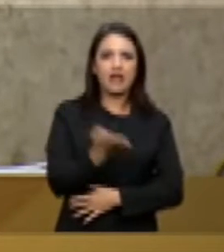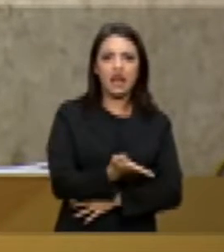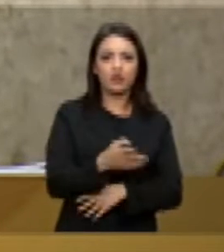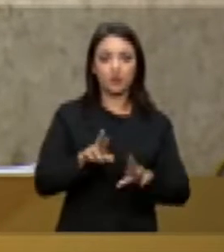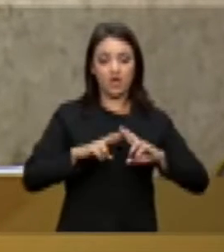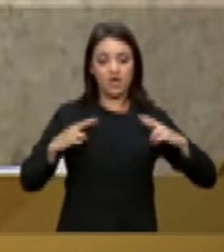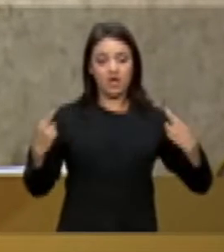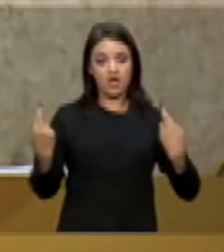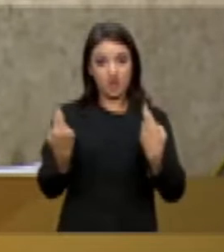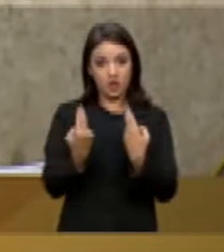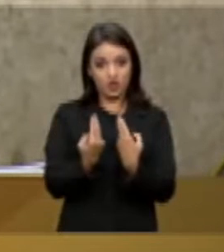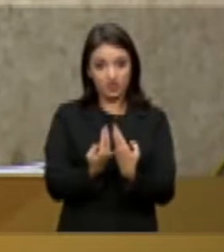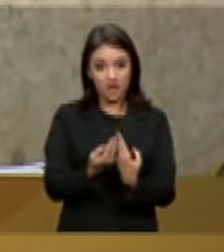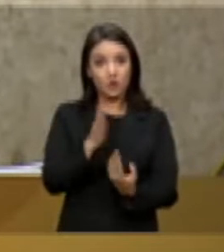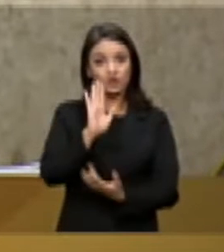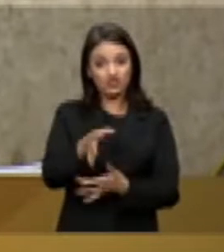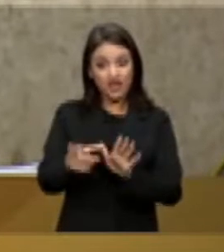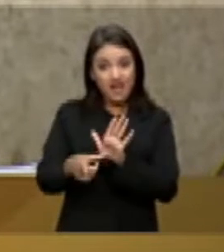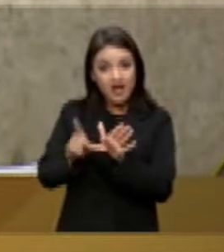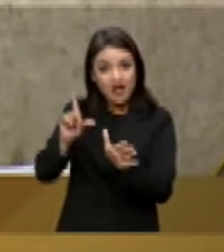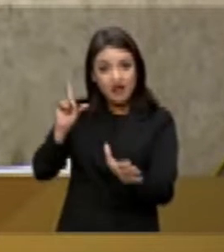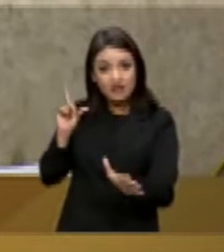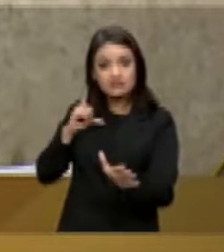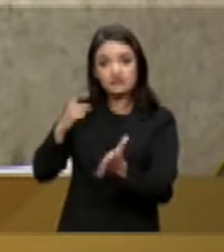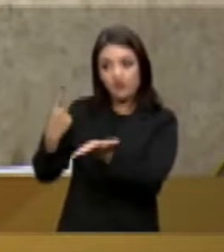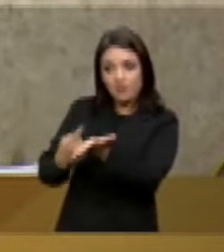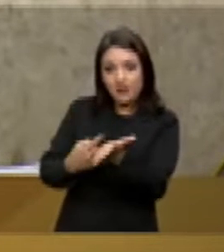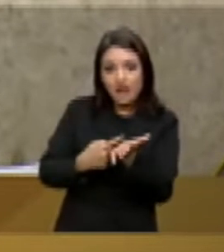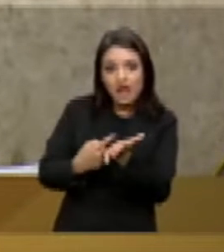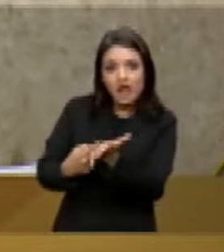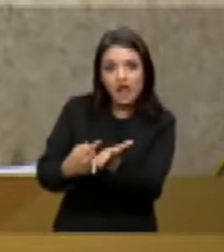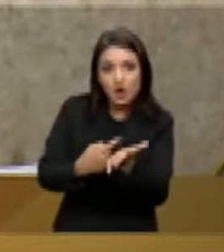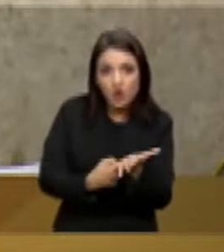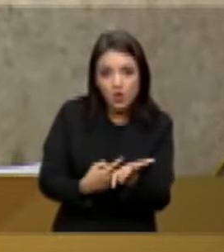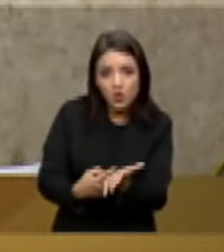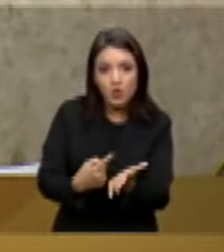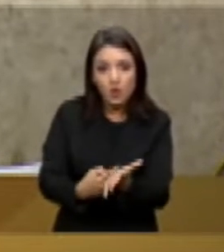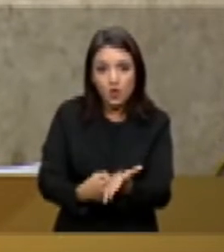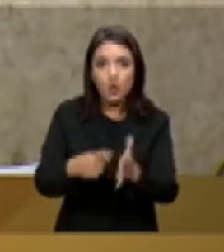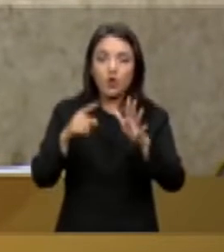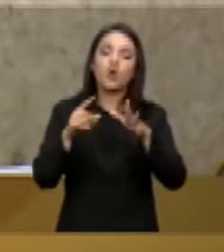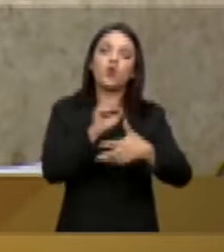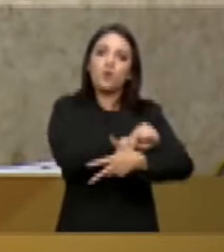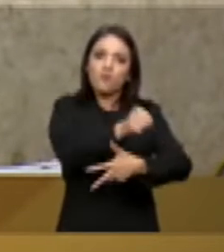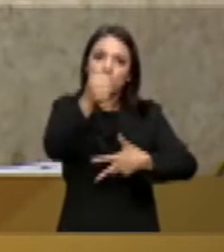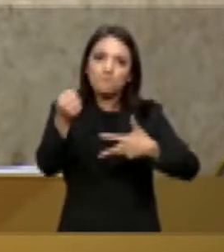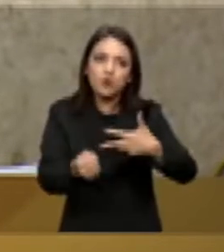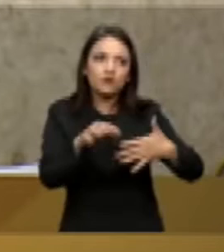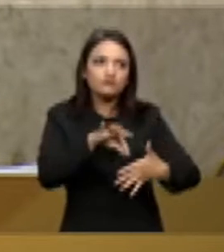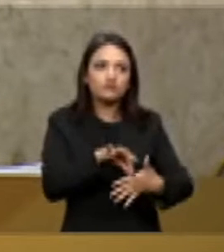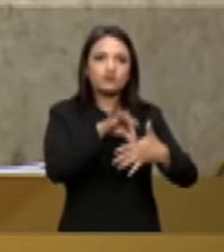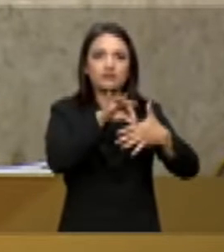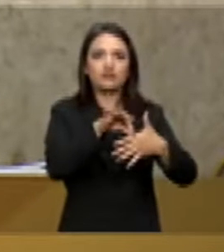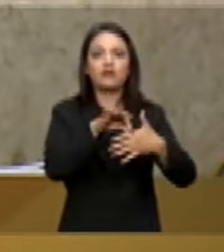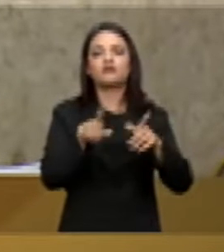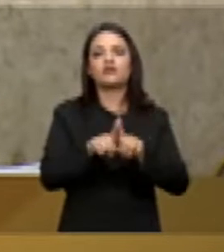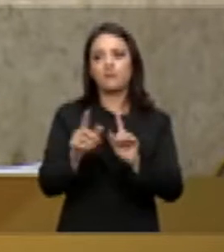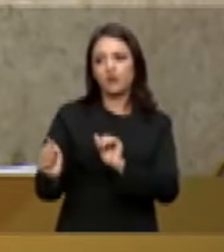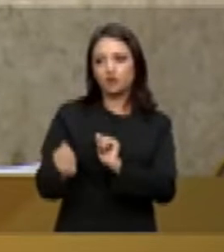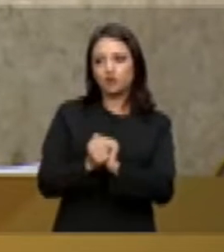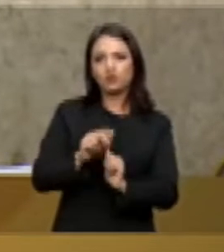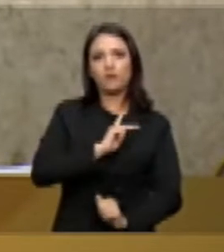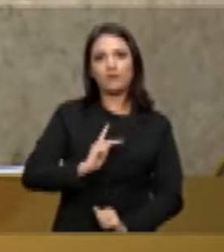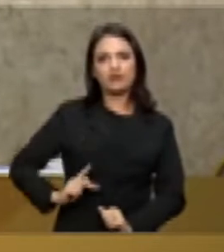reunião outrora anunciada entre os chefes de poder, entre eles o presidente da República.